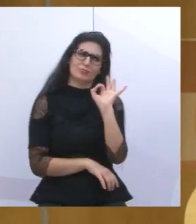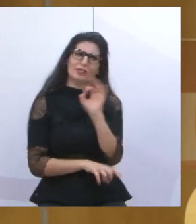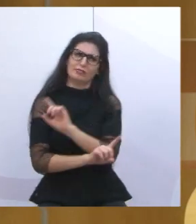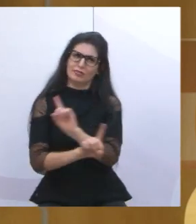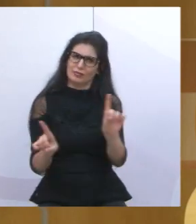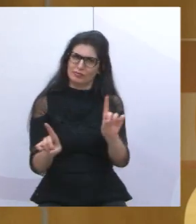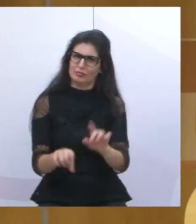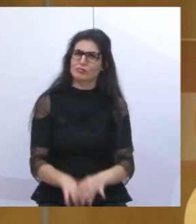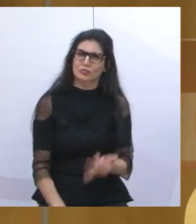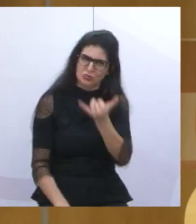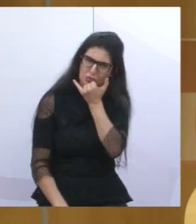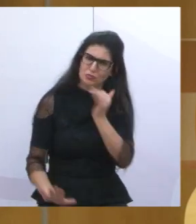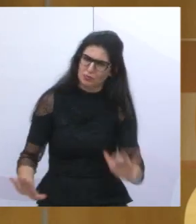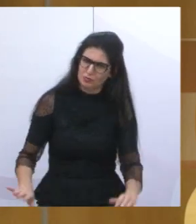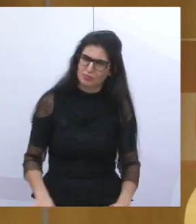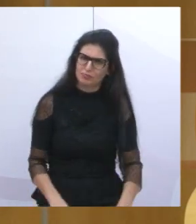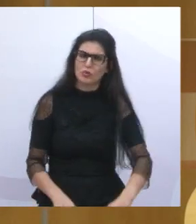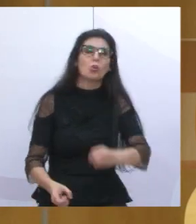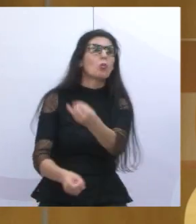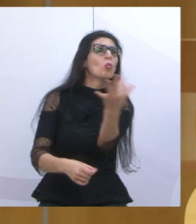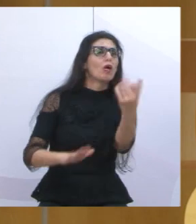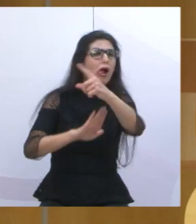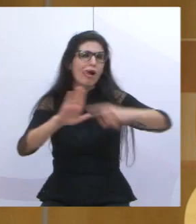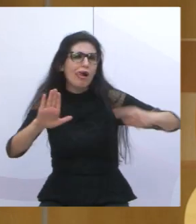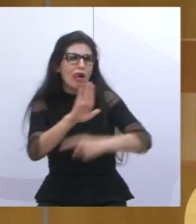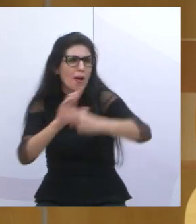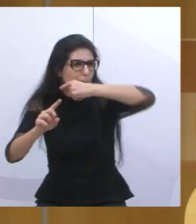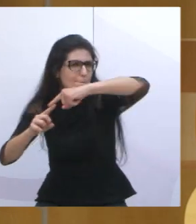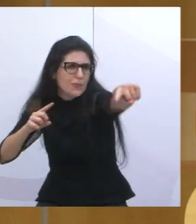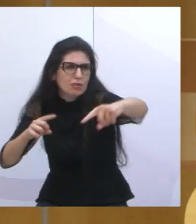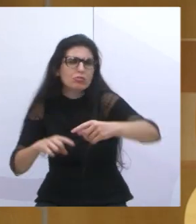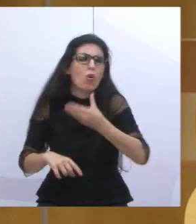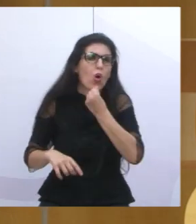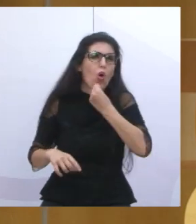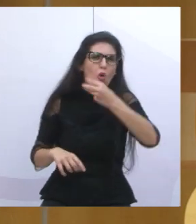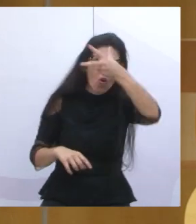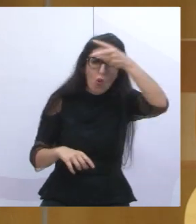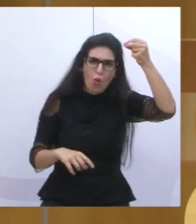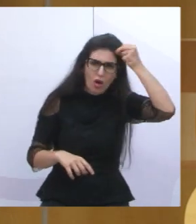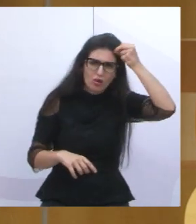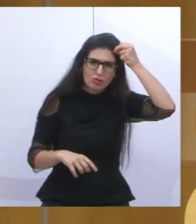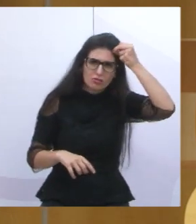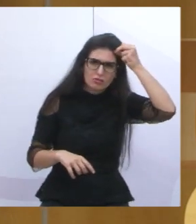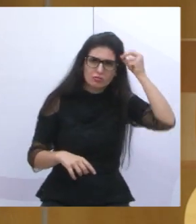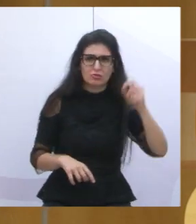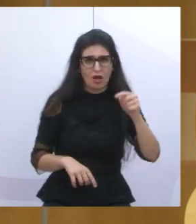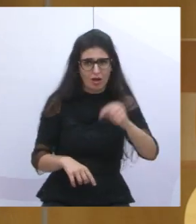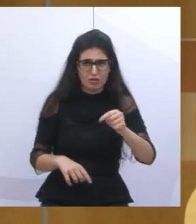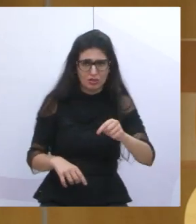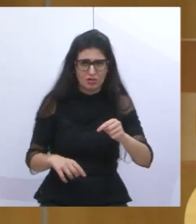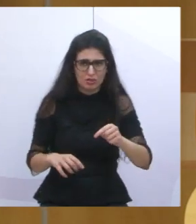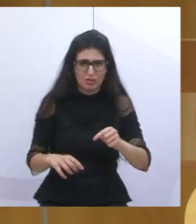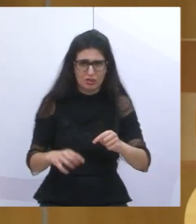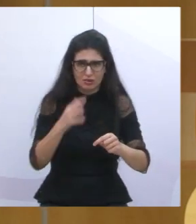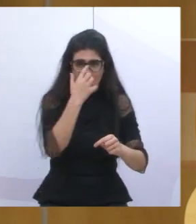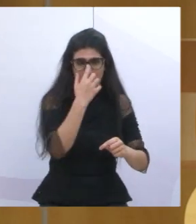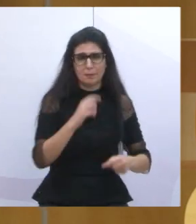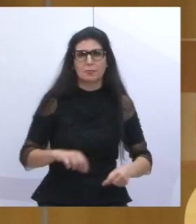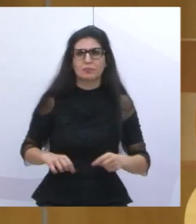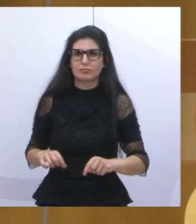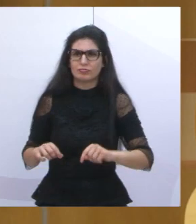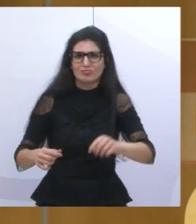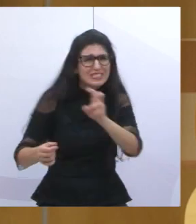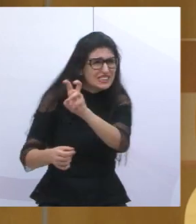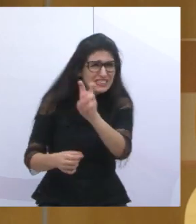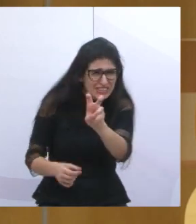Quantos projetos, quantos vetos do prefeito essa Câmara derrubou? Pelo menos uns 5 vetos de